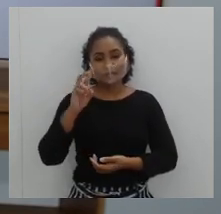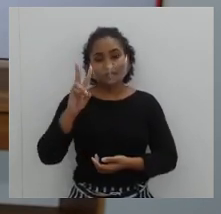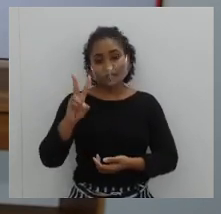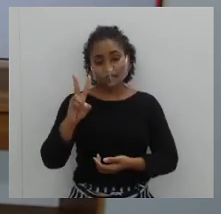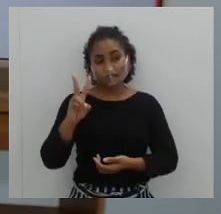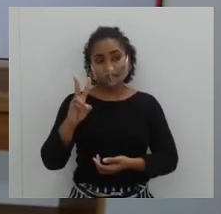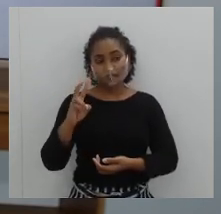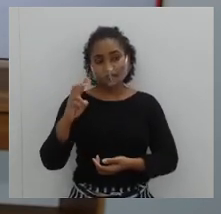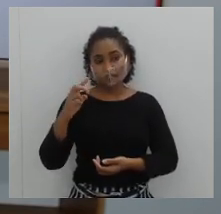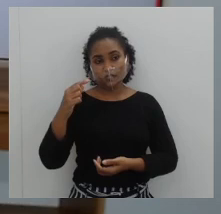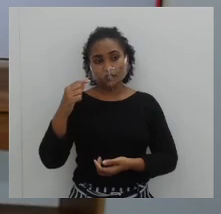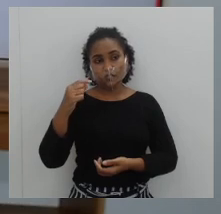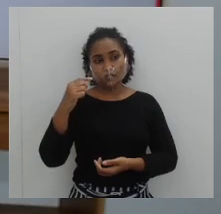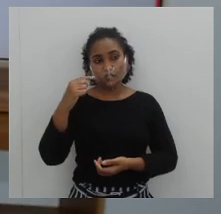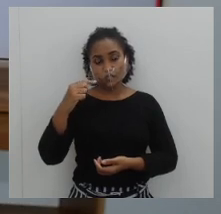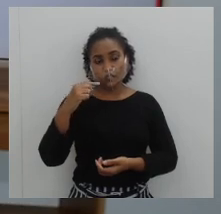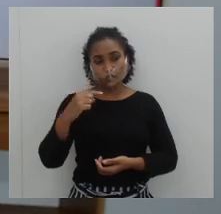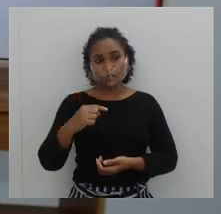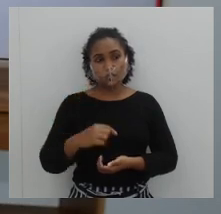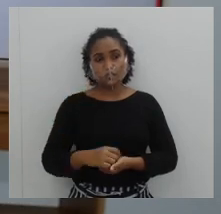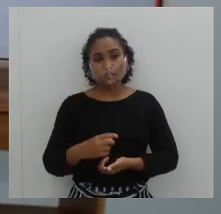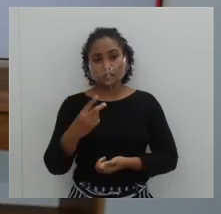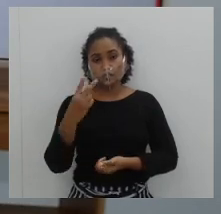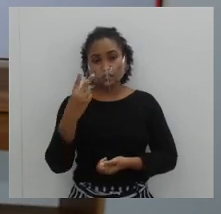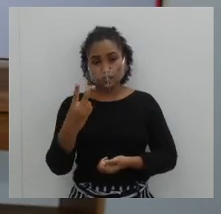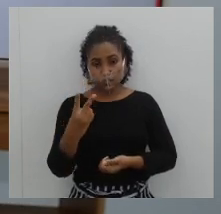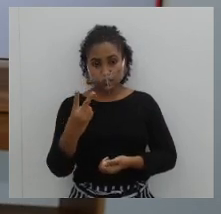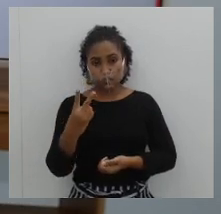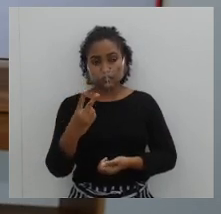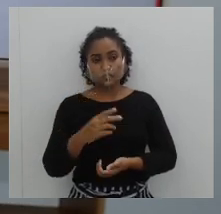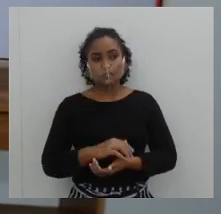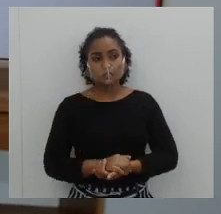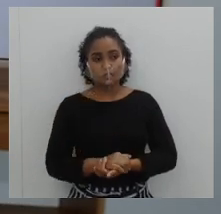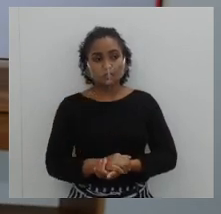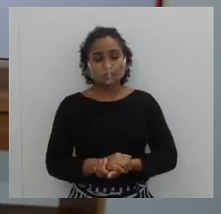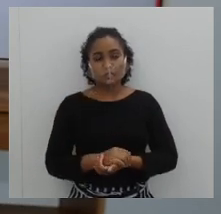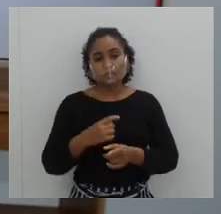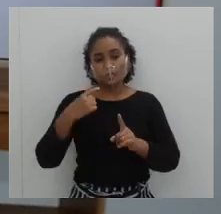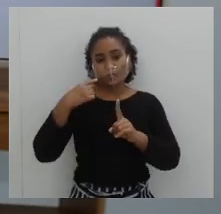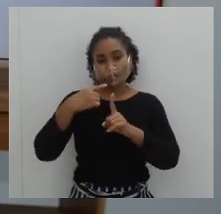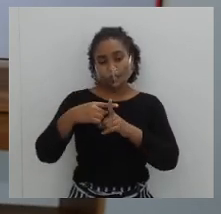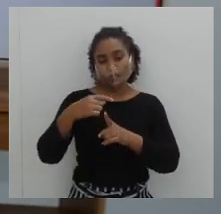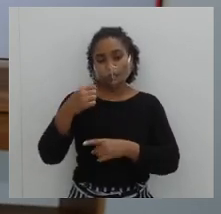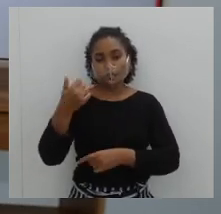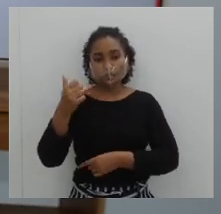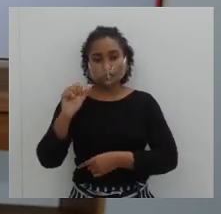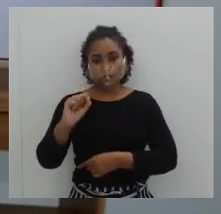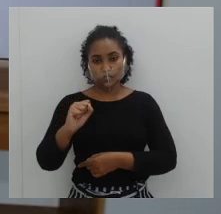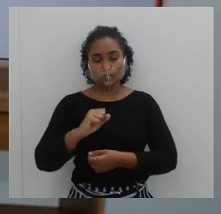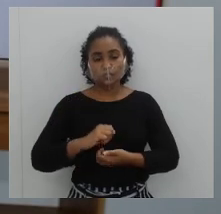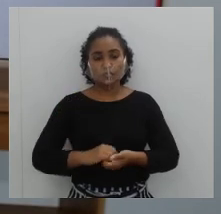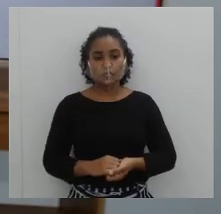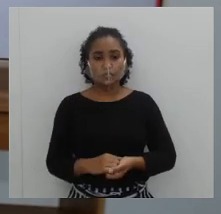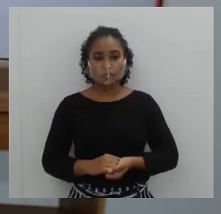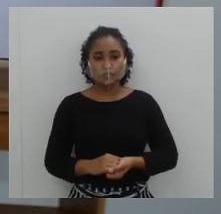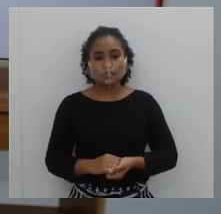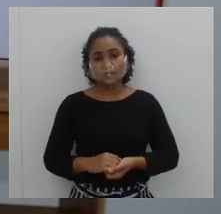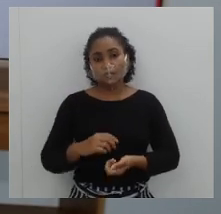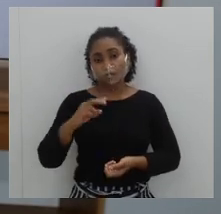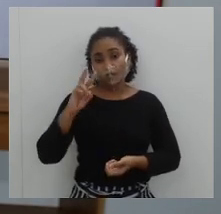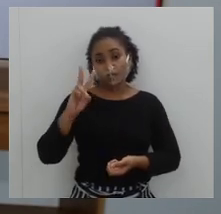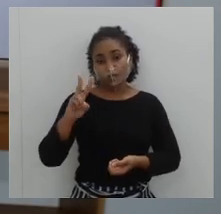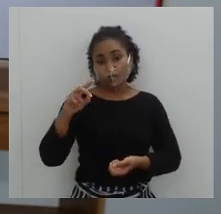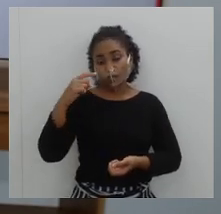V igual a 2 mais 18. Vai ficar V igual a 20.